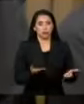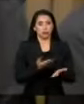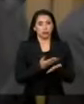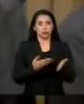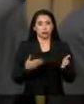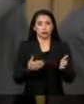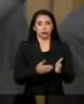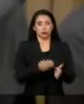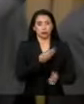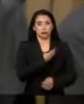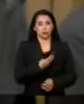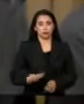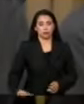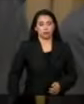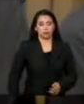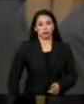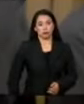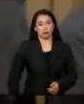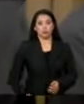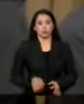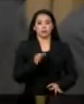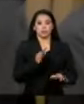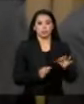Corte Constitucional de Justiça.